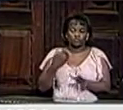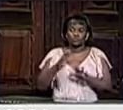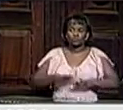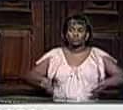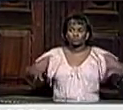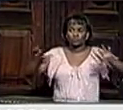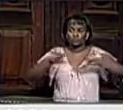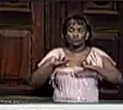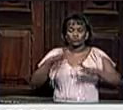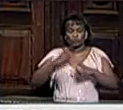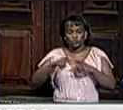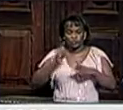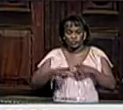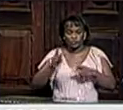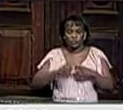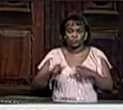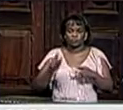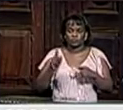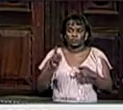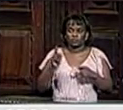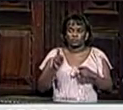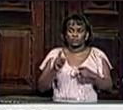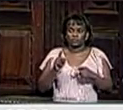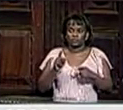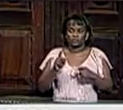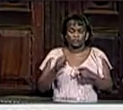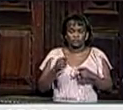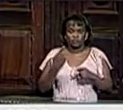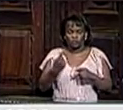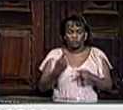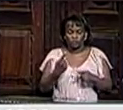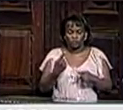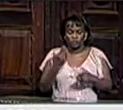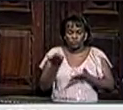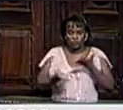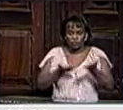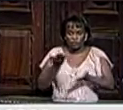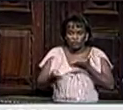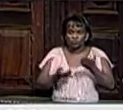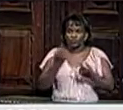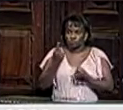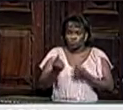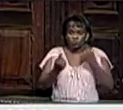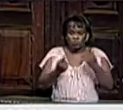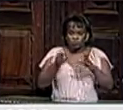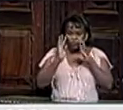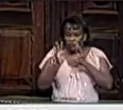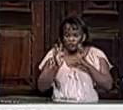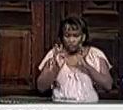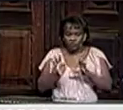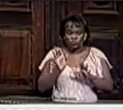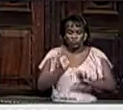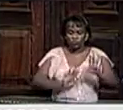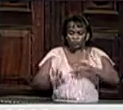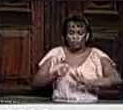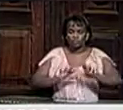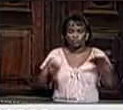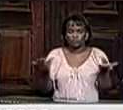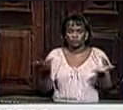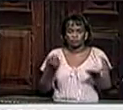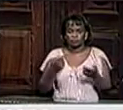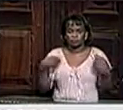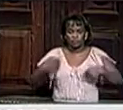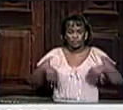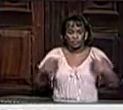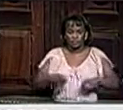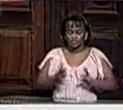todas essas questões não foram, uma a uma, com cuidado, com atenção, cuidadas?